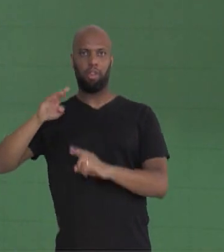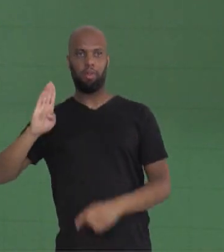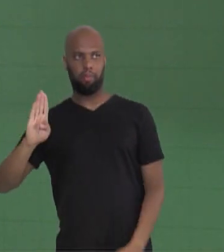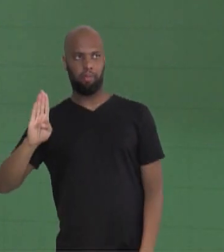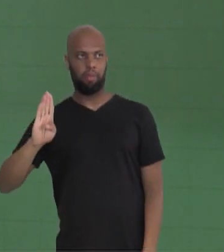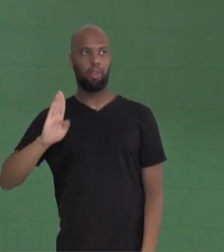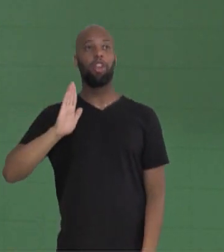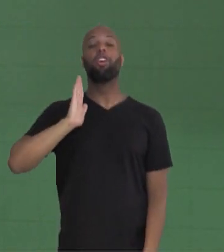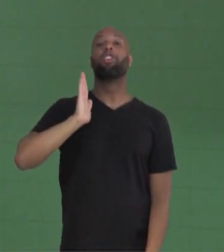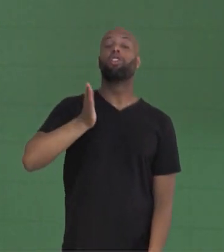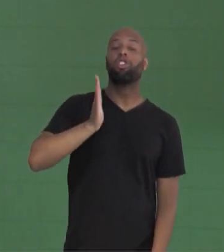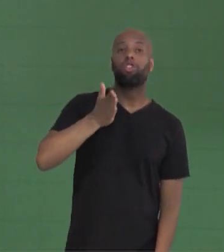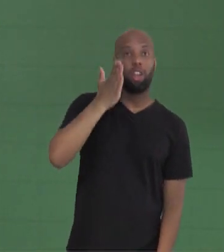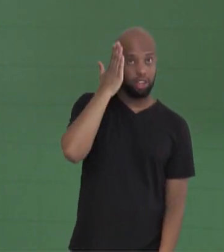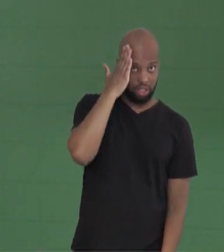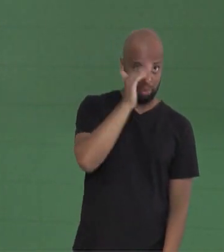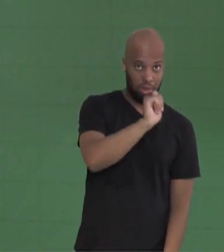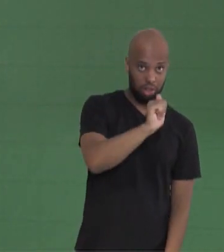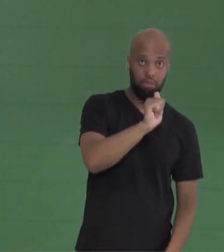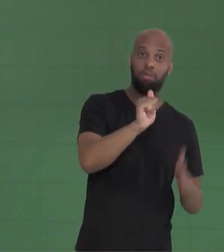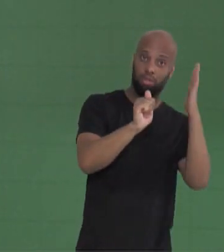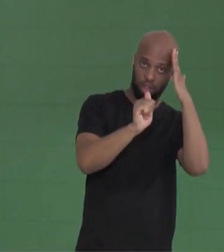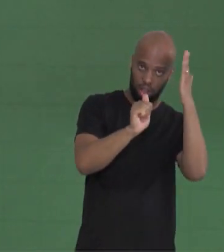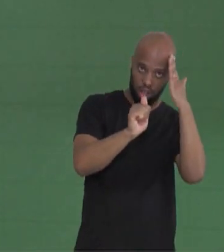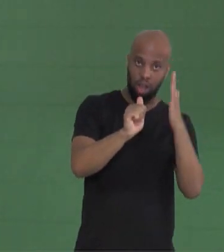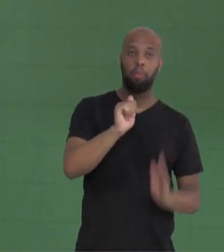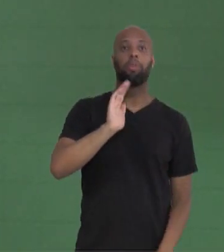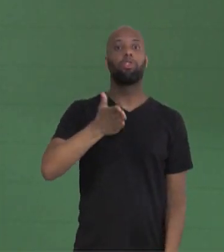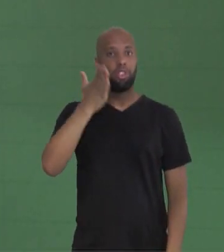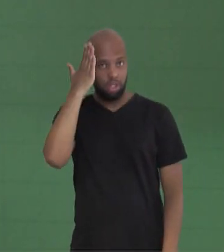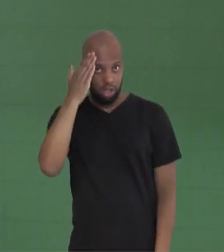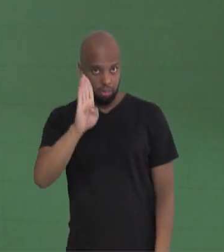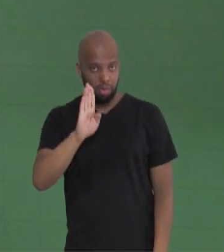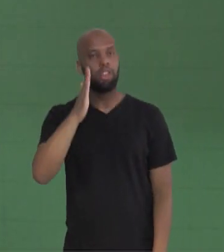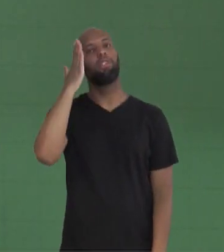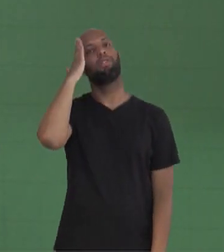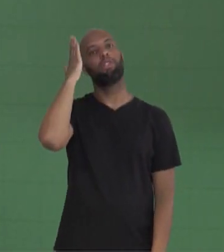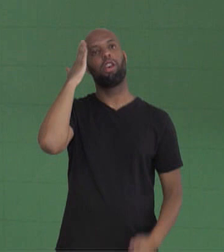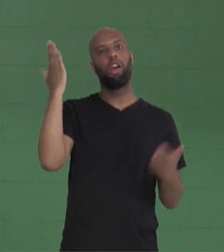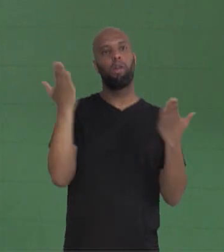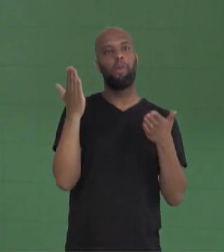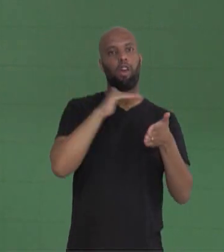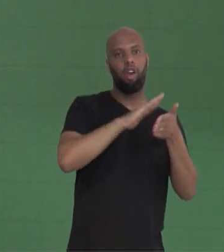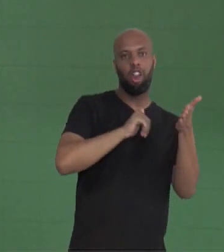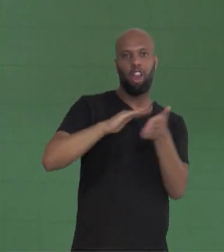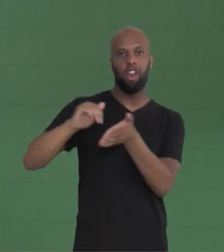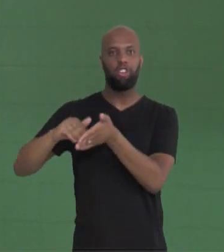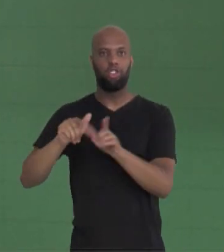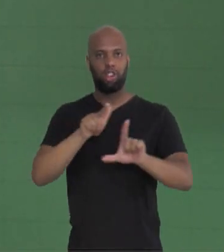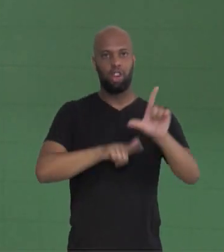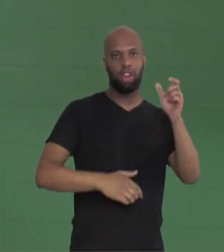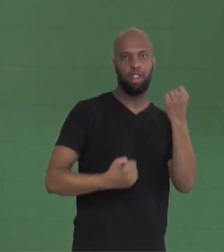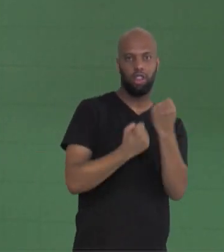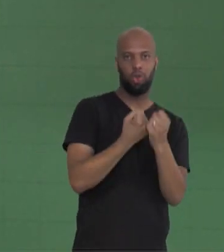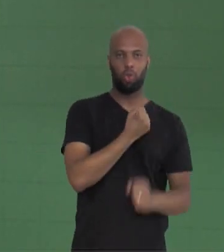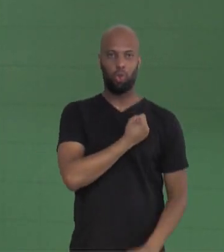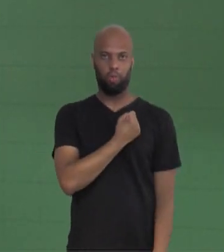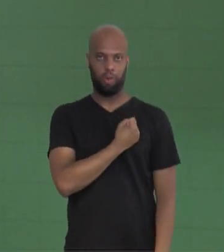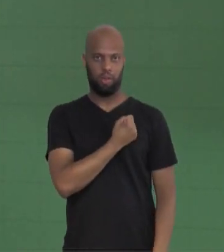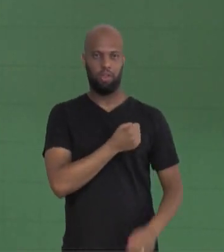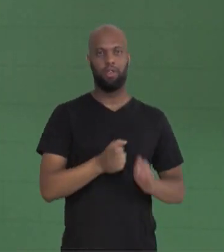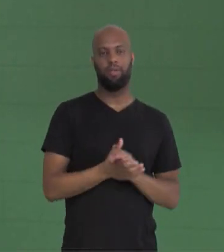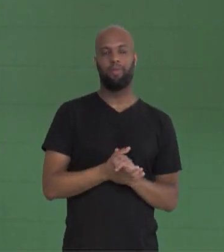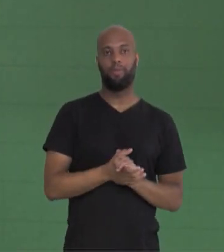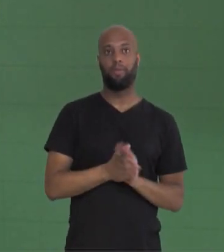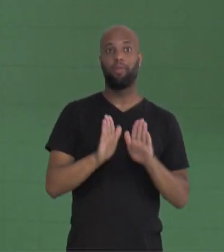A gente já tem o valor do A, a gente já tem o valor do B, agora é só a gente substituir para formar o conjunto imagem, tá? Então, o nosso